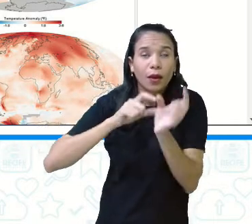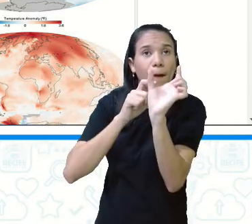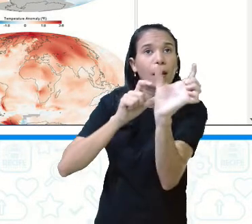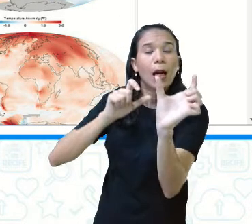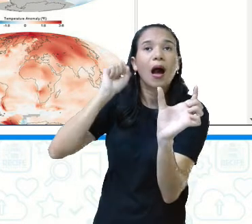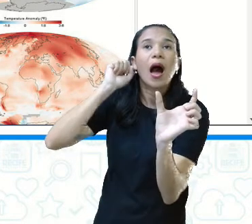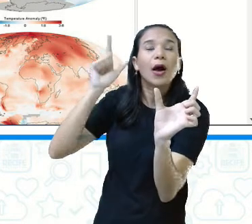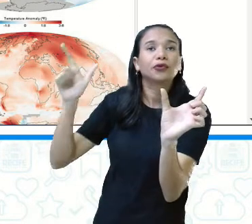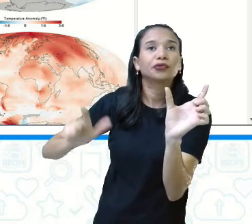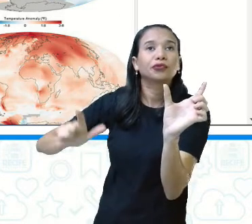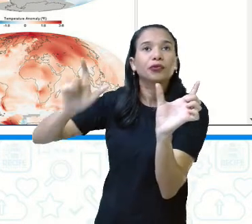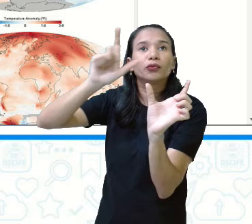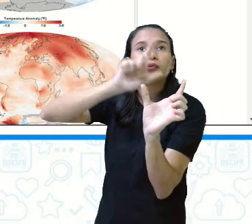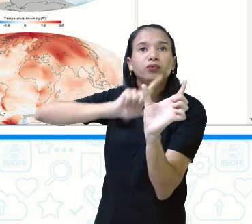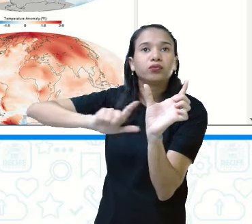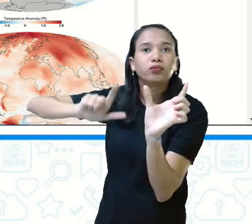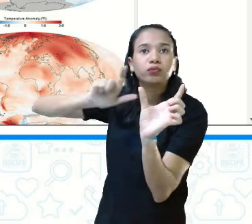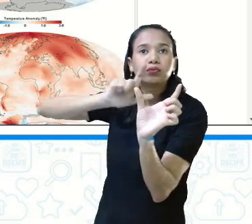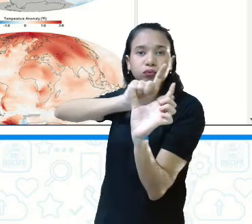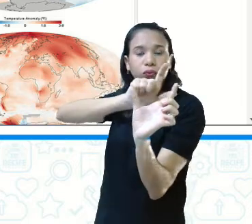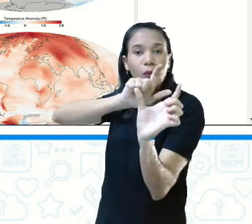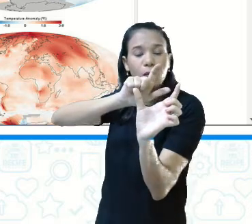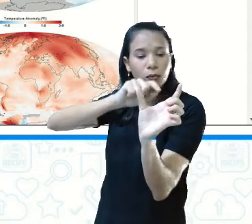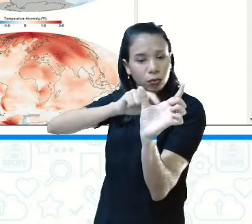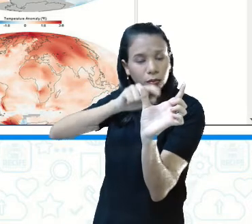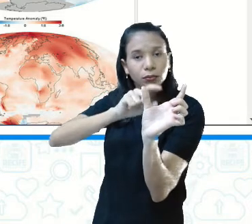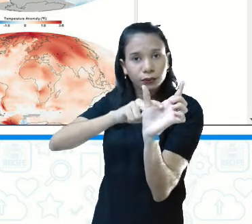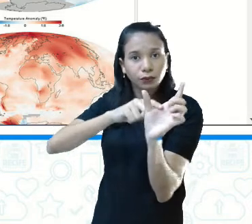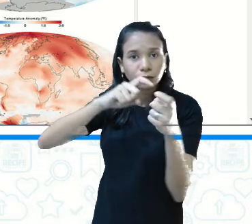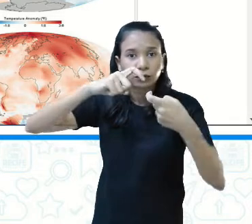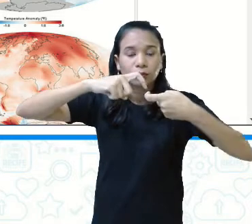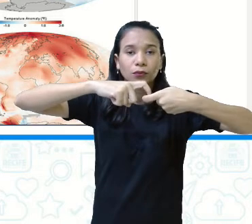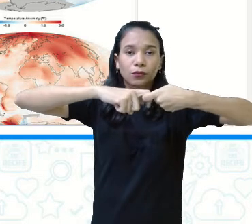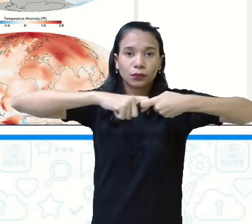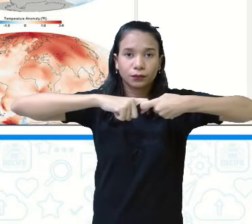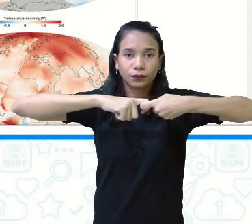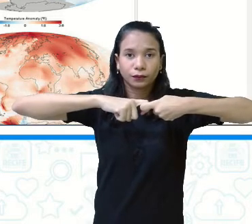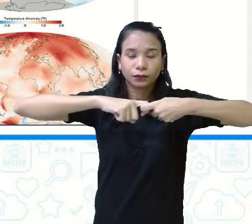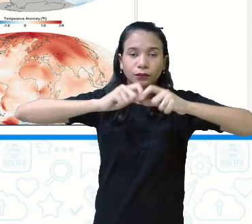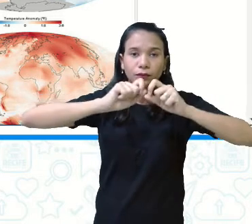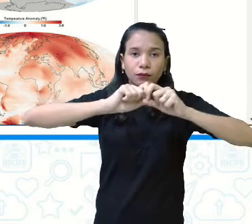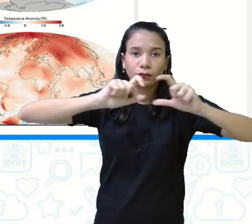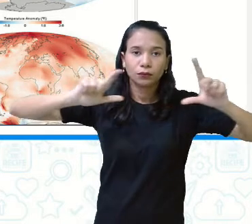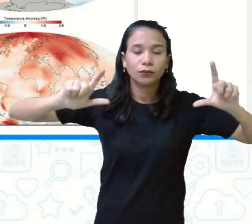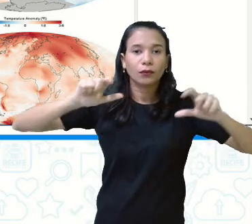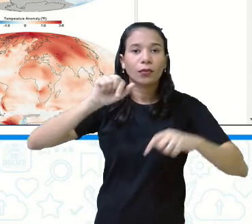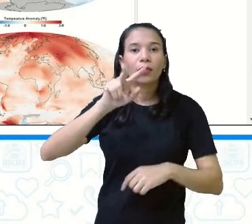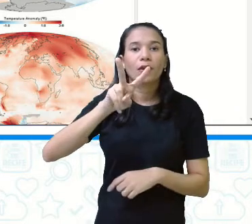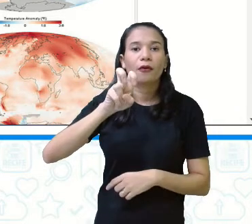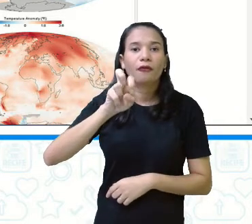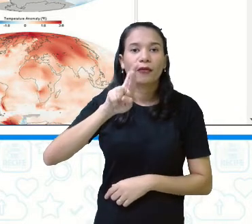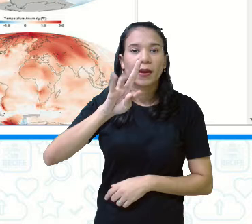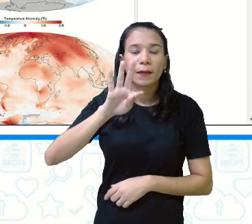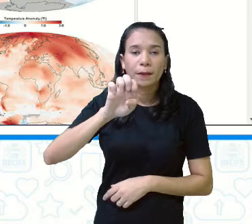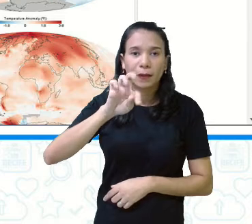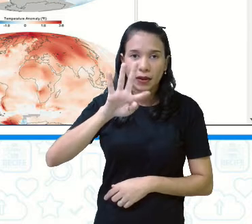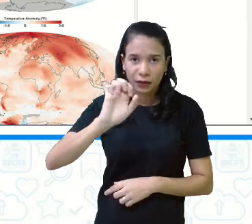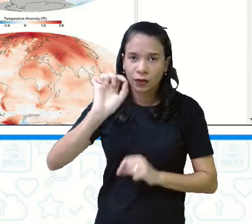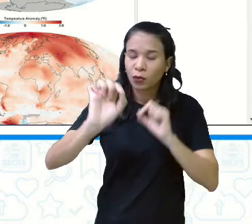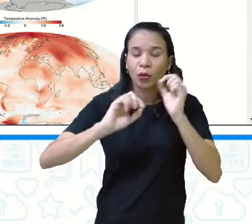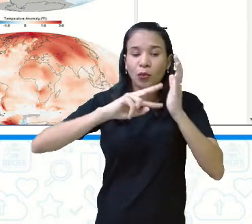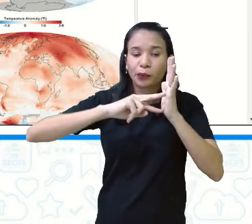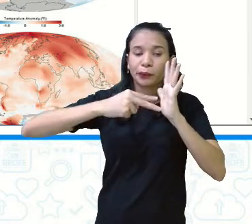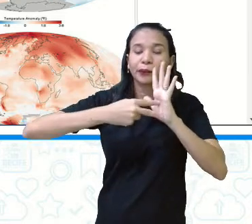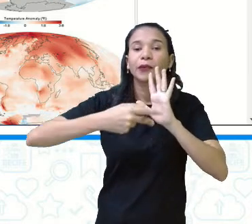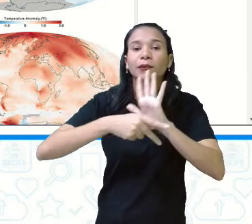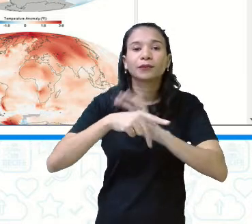computador, se você coloca em cima dessas palavras em azul, já vai aparecer o verbete deles, a definição do que significam.